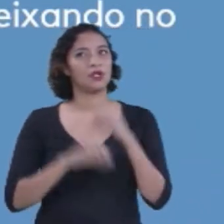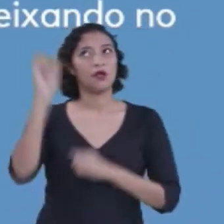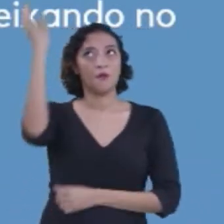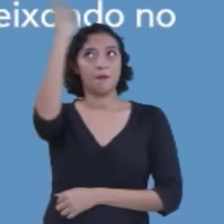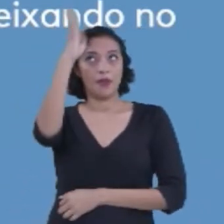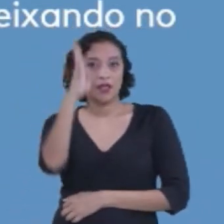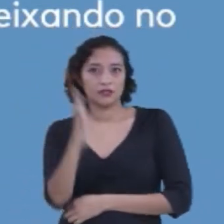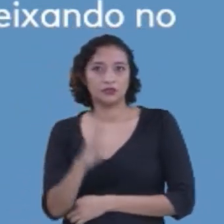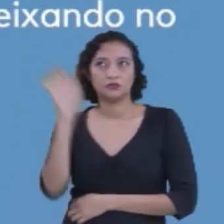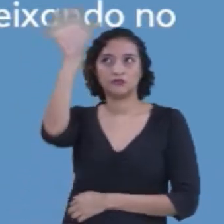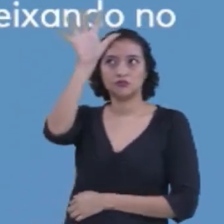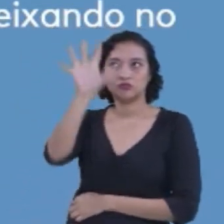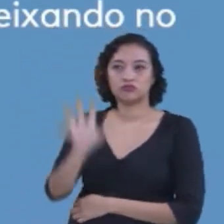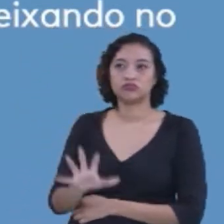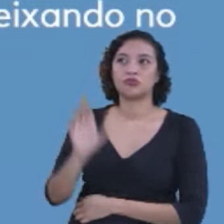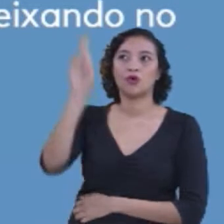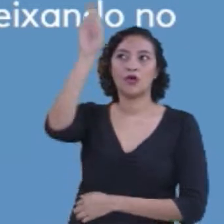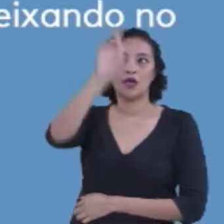Nordeste brasileiro. Muito bem.